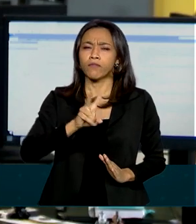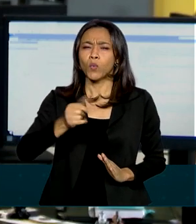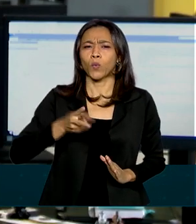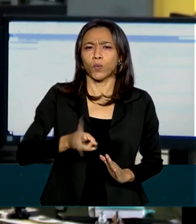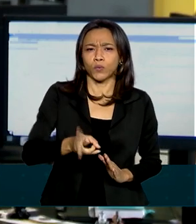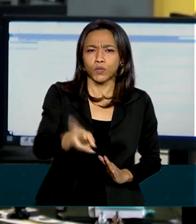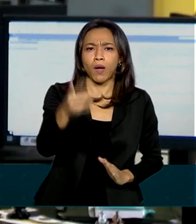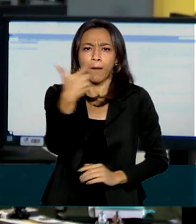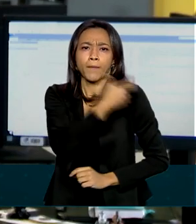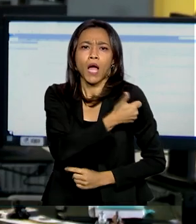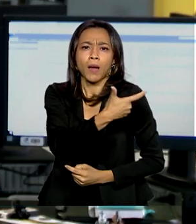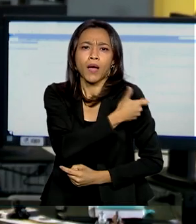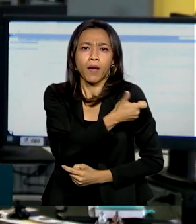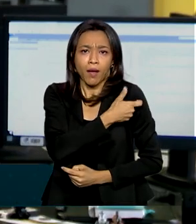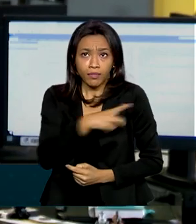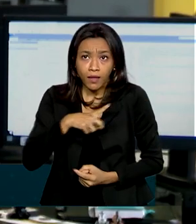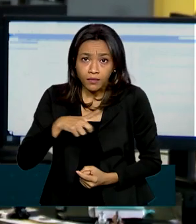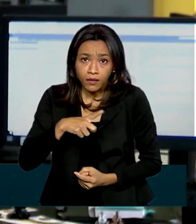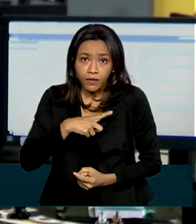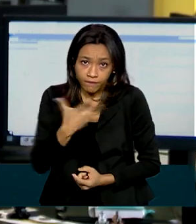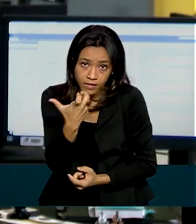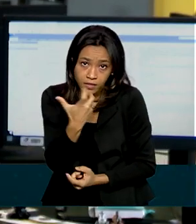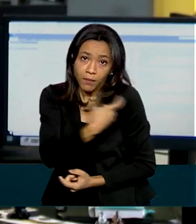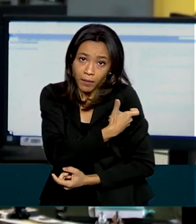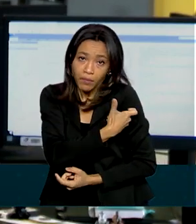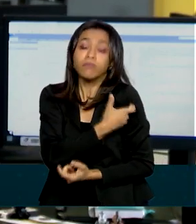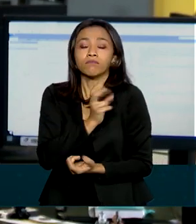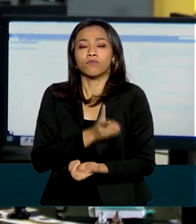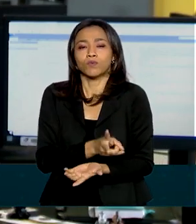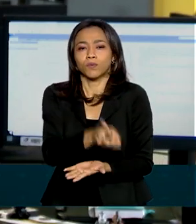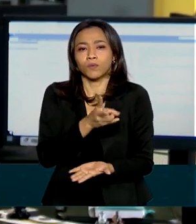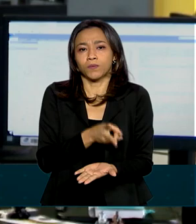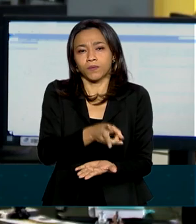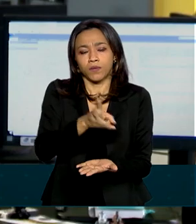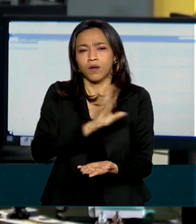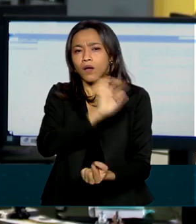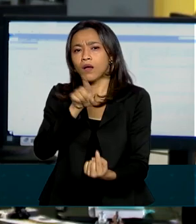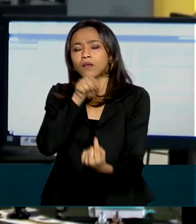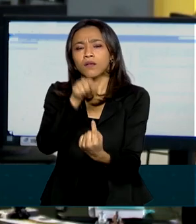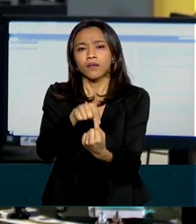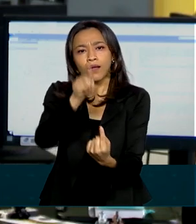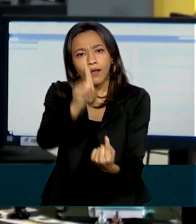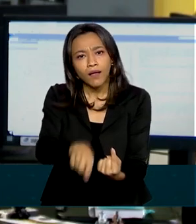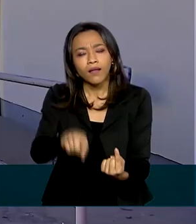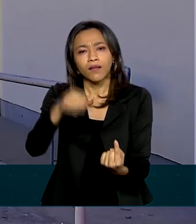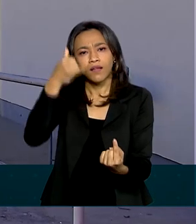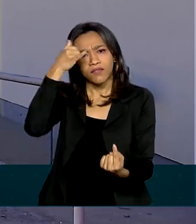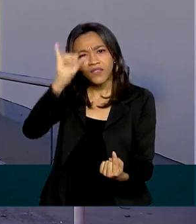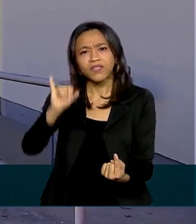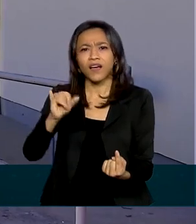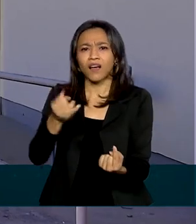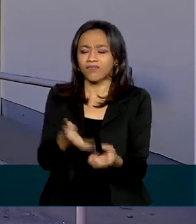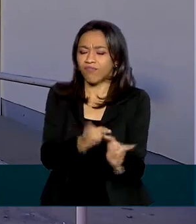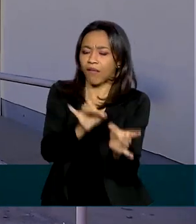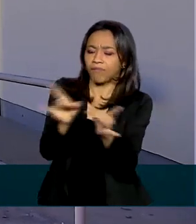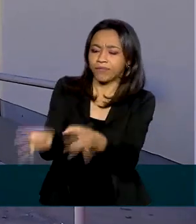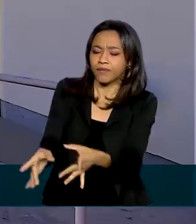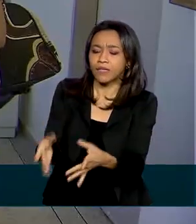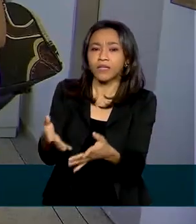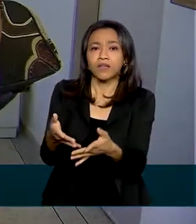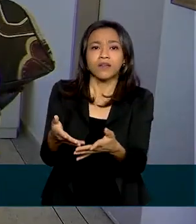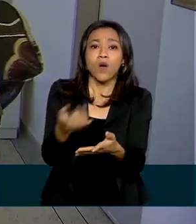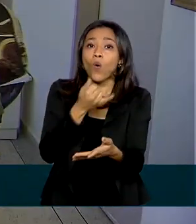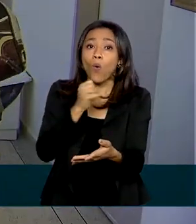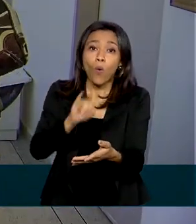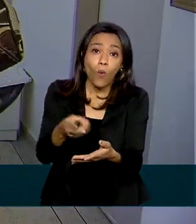aplicando as doses enquanto tiver vacina disponível a medida tem como objetivo evitar o desperdício nos lugares